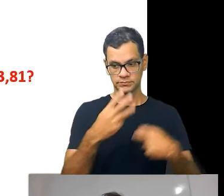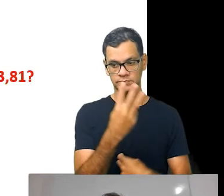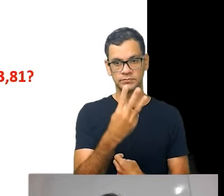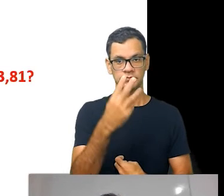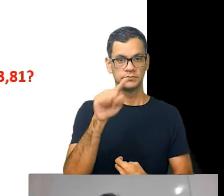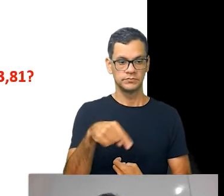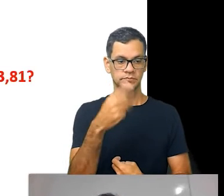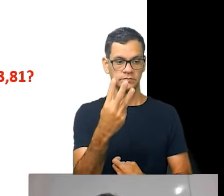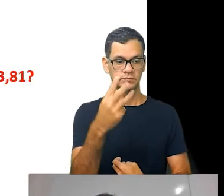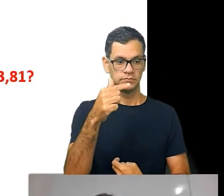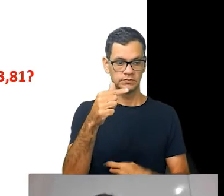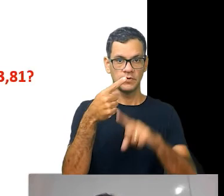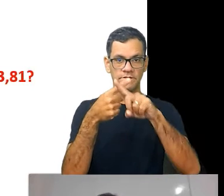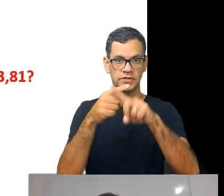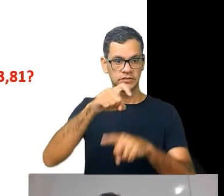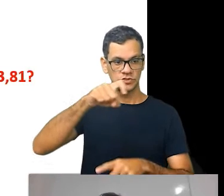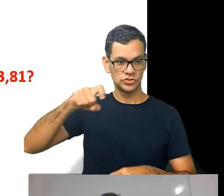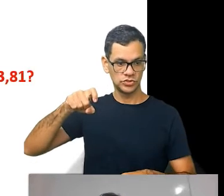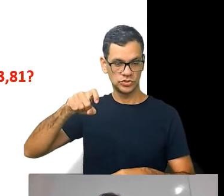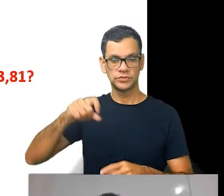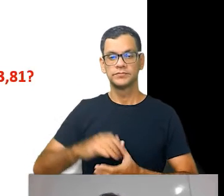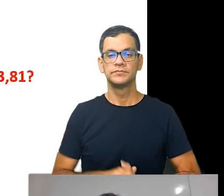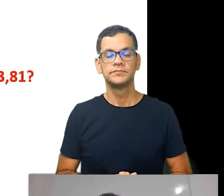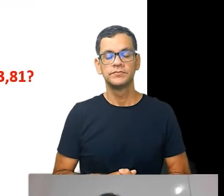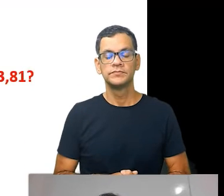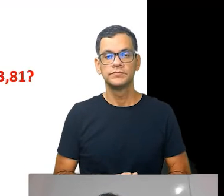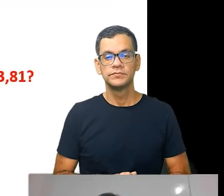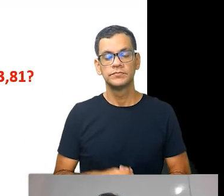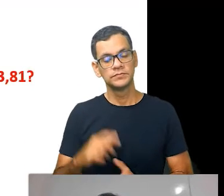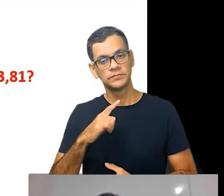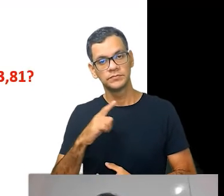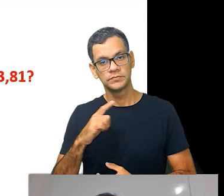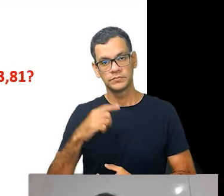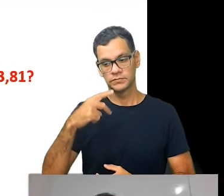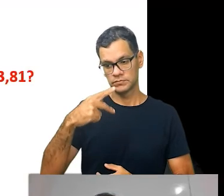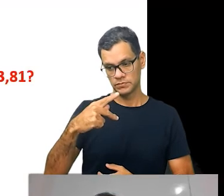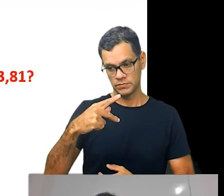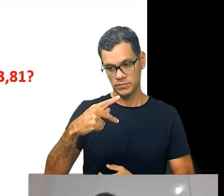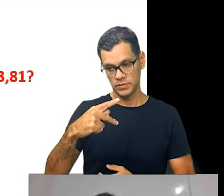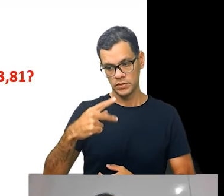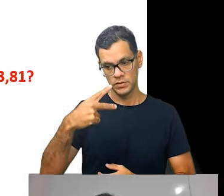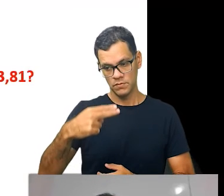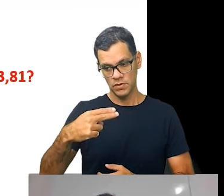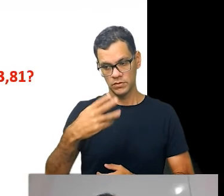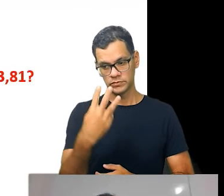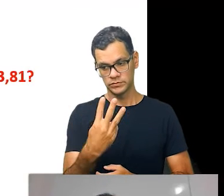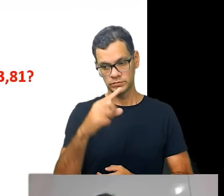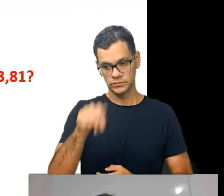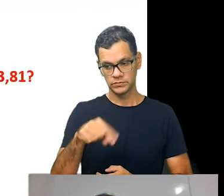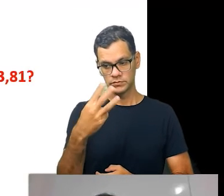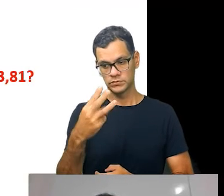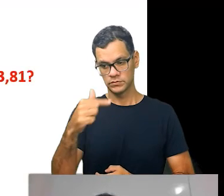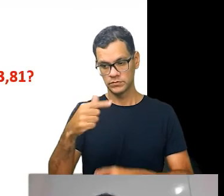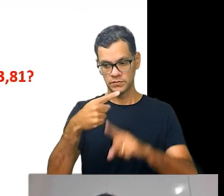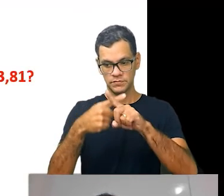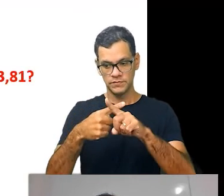tá? P, que é igual a 3,37 vezes X. Então, nesse caso, o nosso X é 10 litros. Então, vai ficar P,